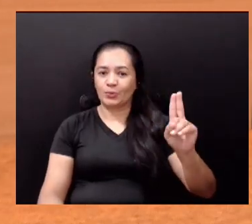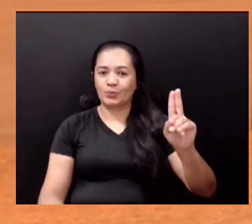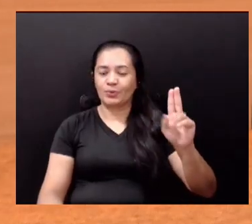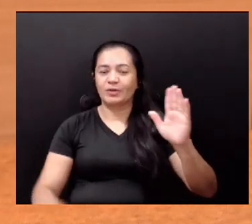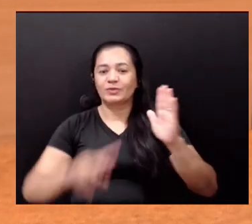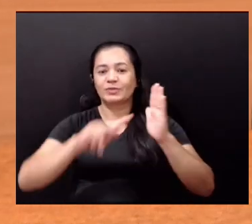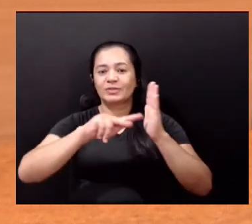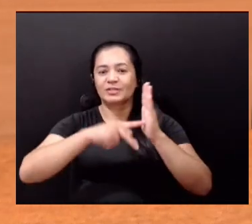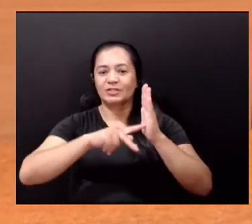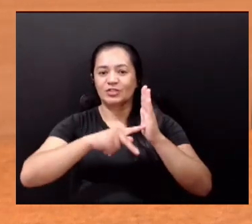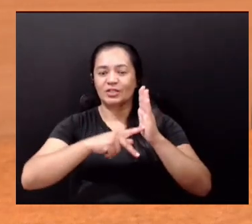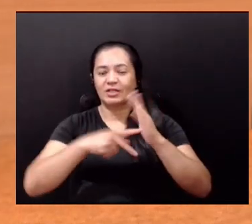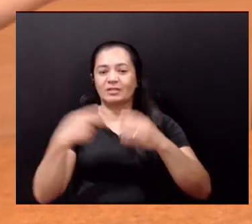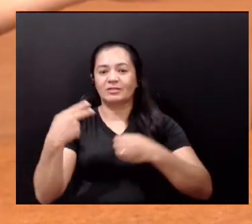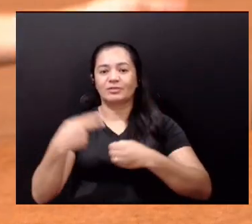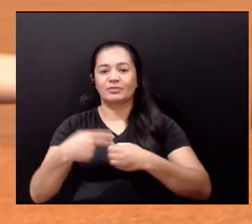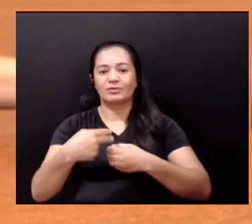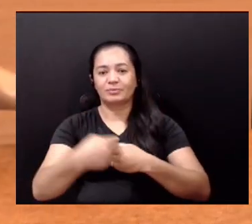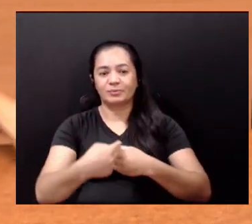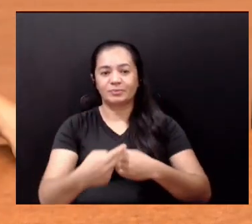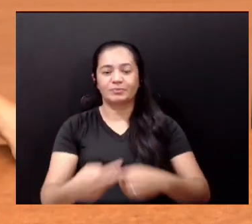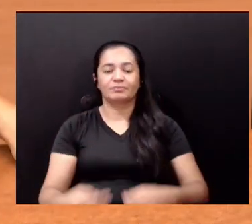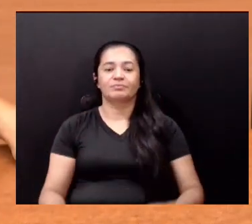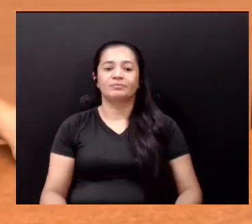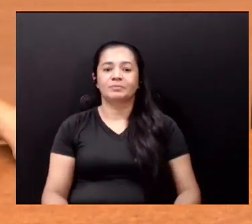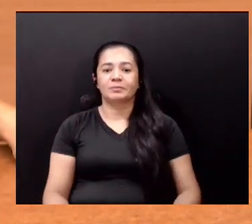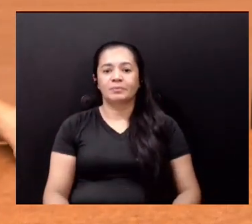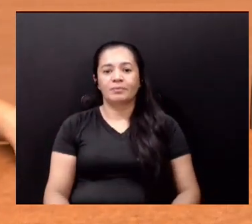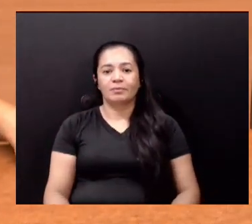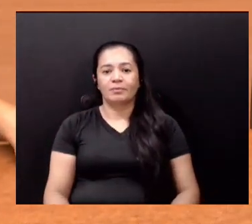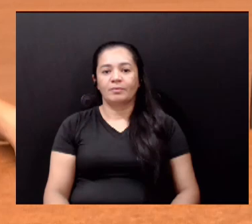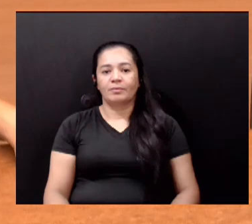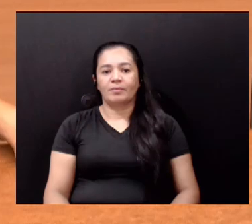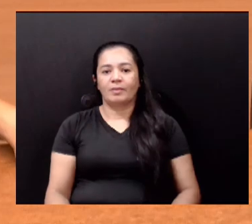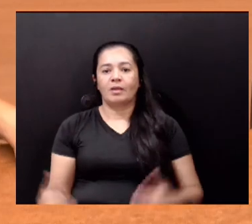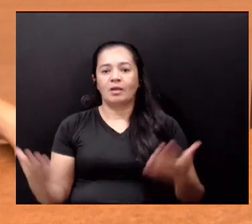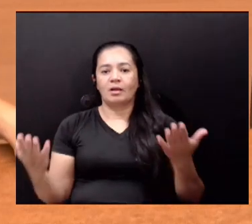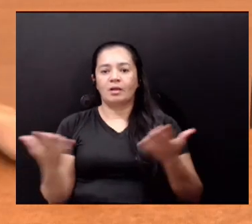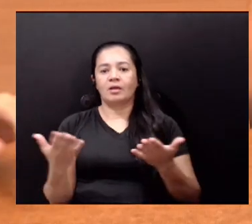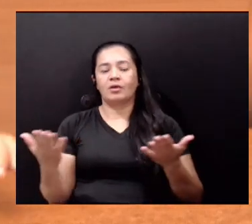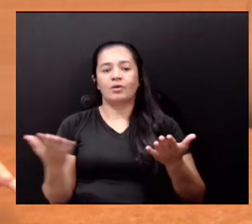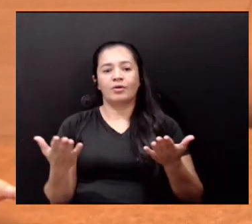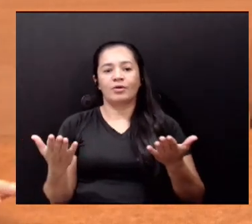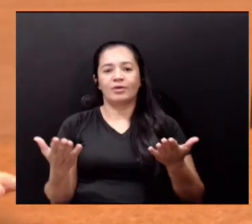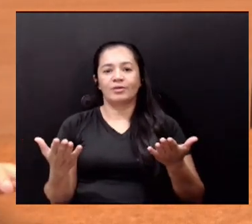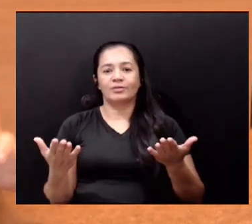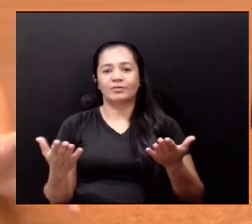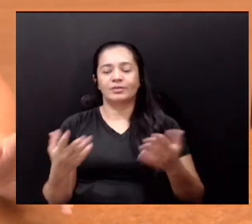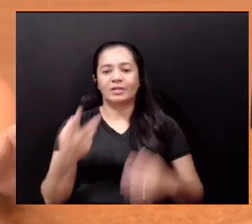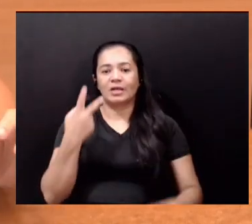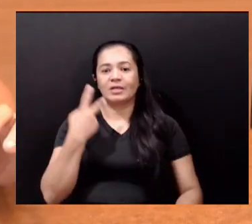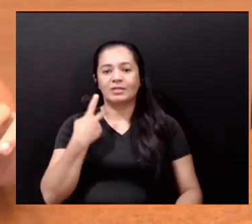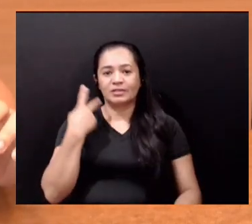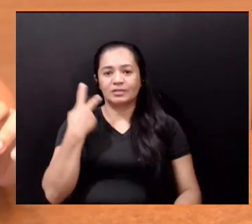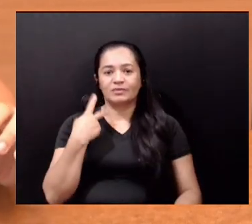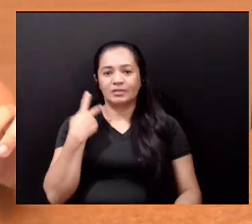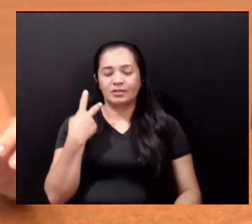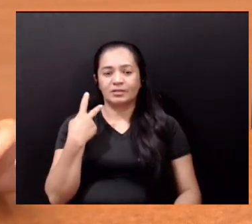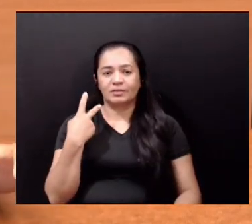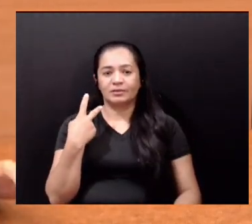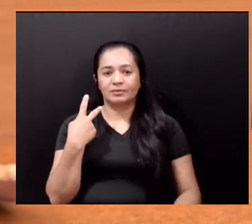Acho que a Suzy ainda não chegou, então eu vou passar a palavra para as vereadoras. Quem quer